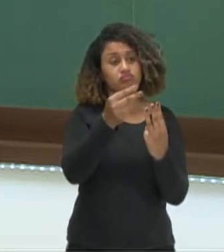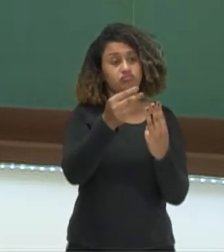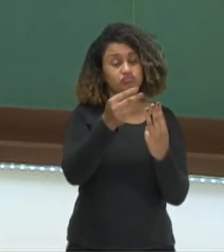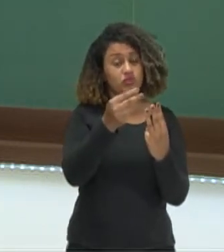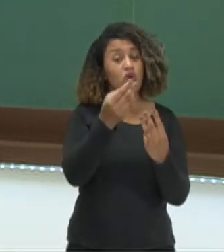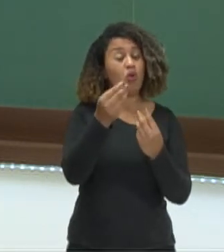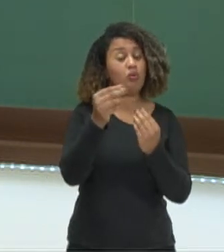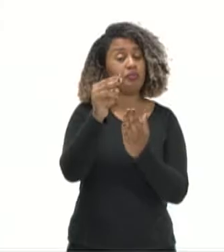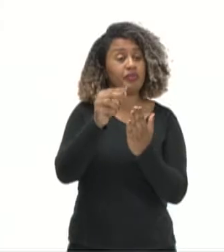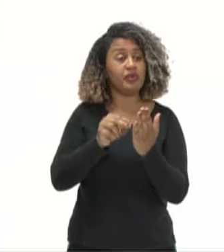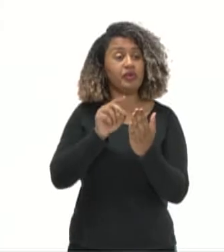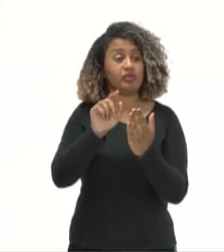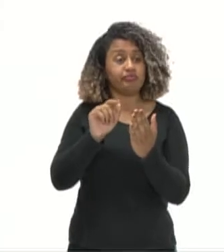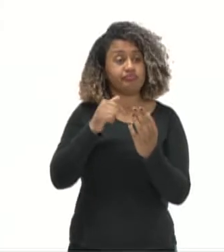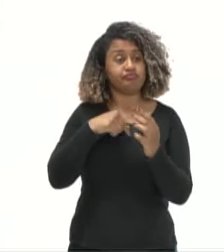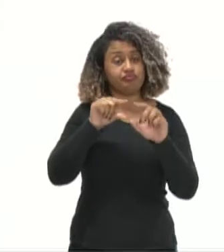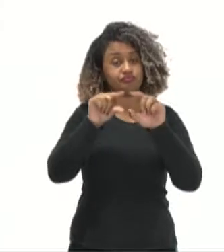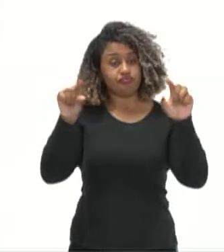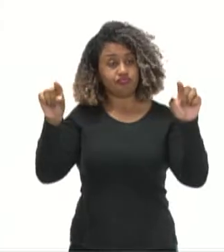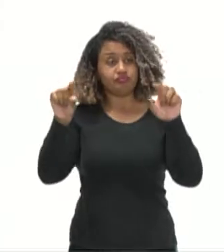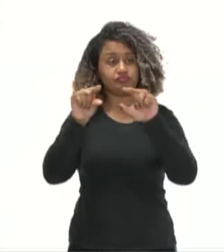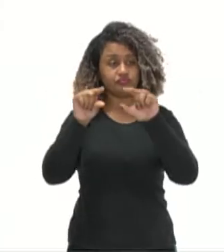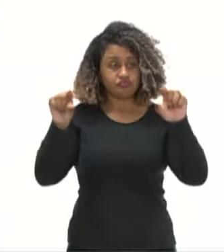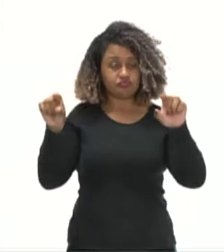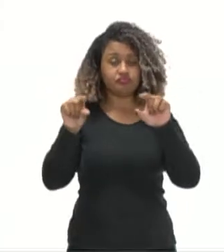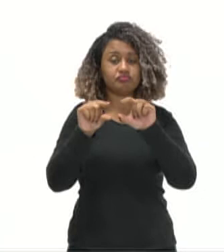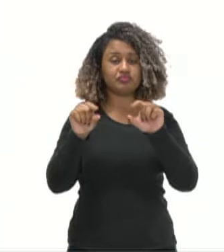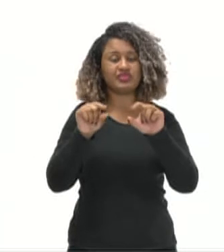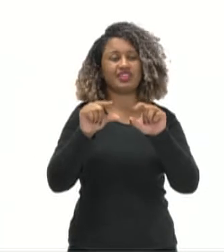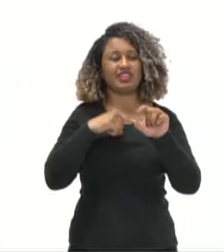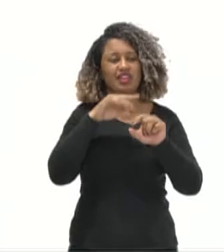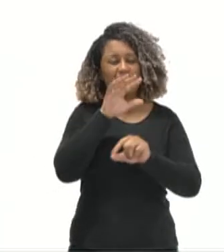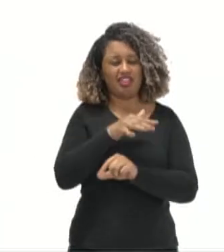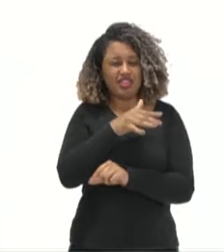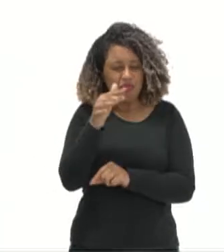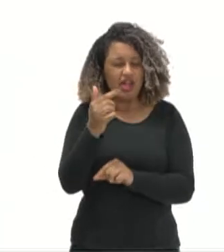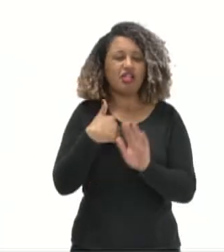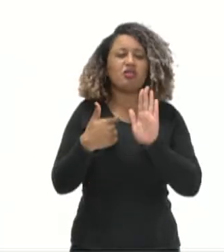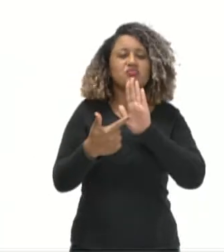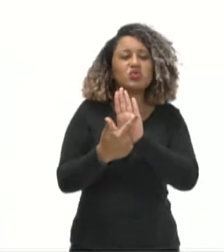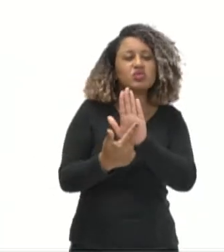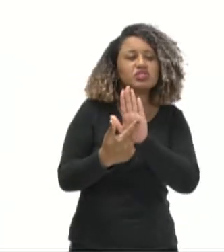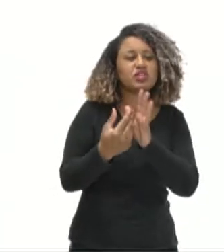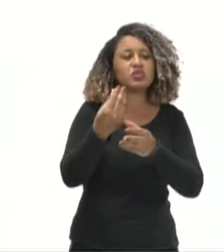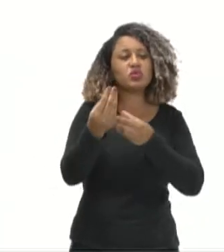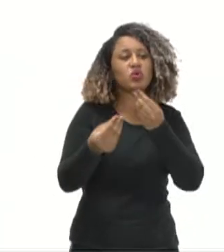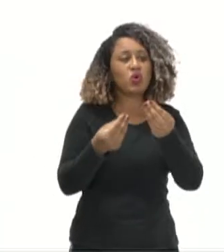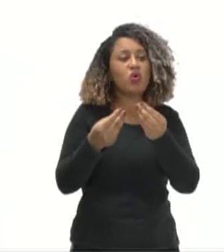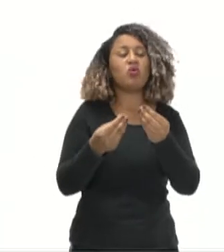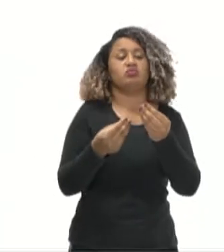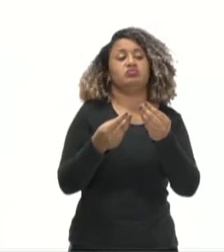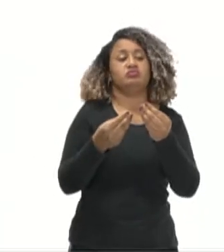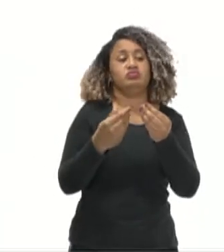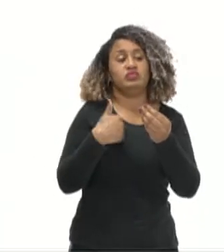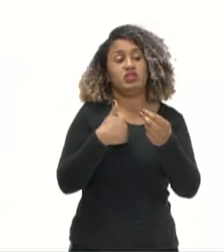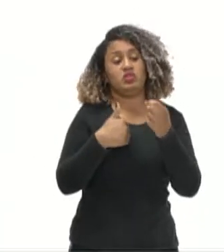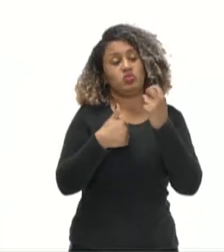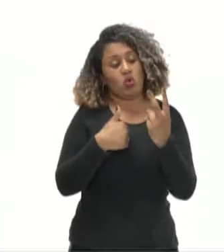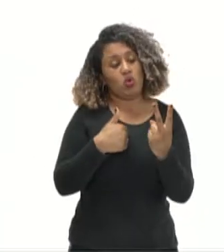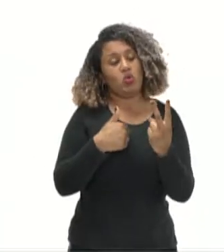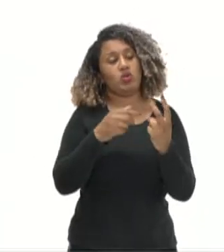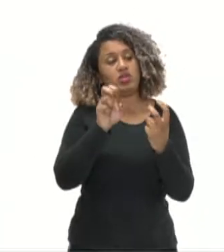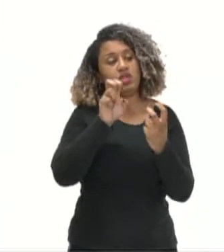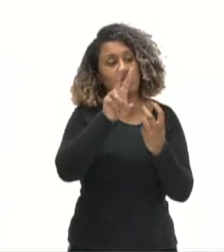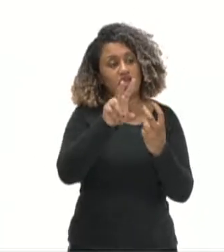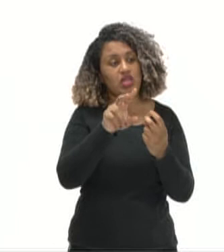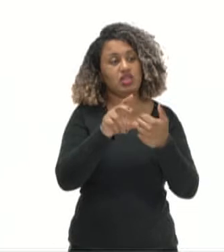da seguinte maneira, 3 elevado à segunda potência. Do mesmo modo, 2 elevado